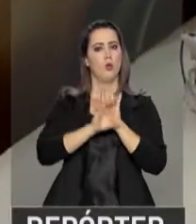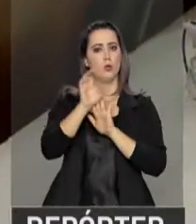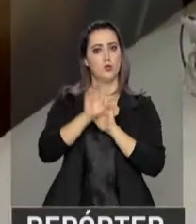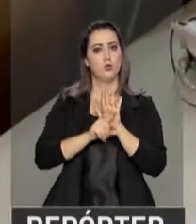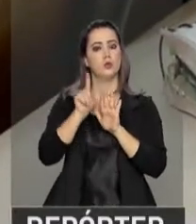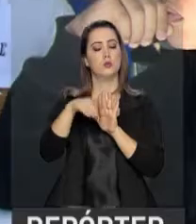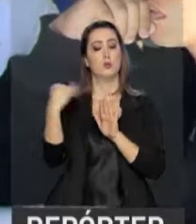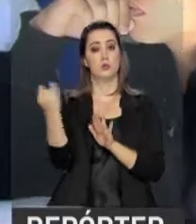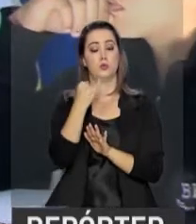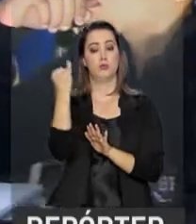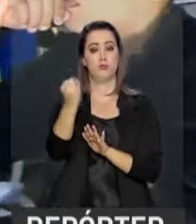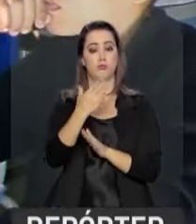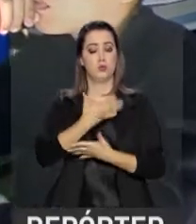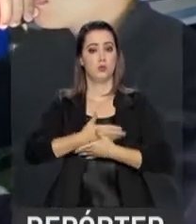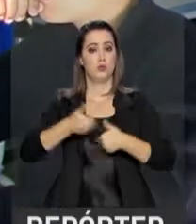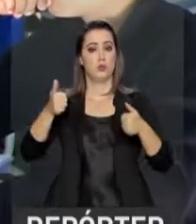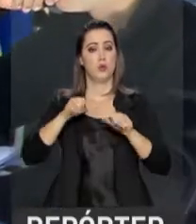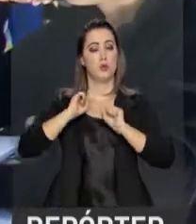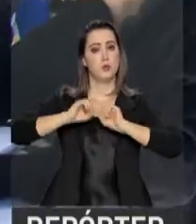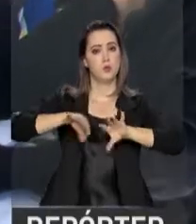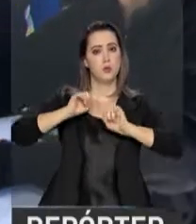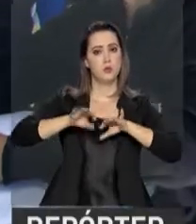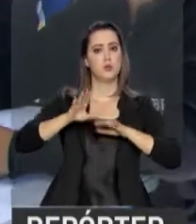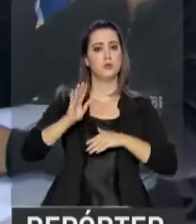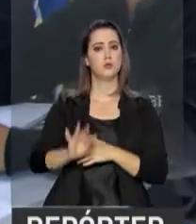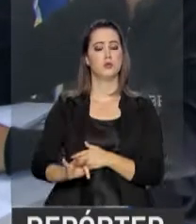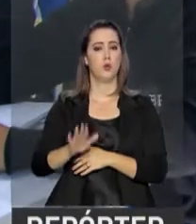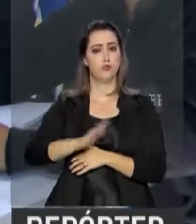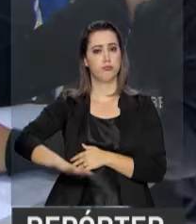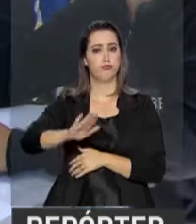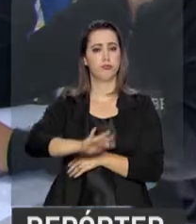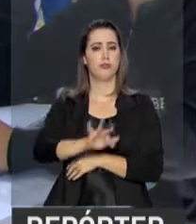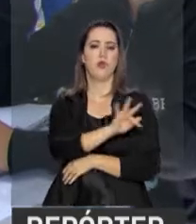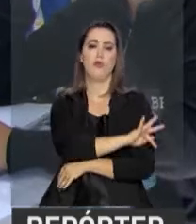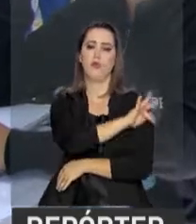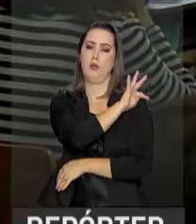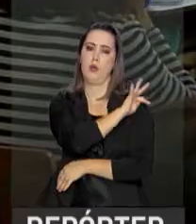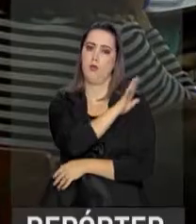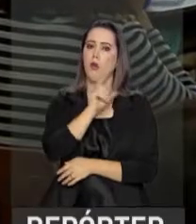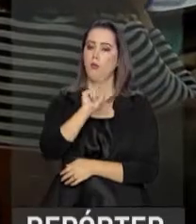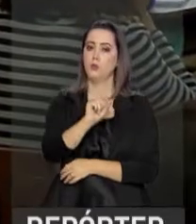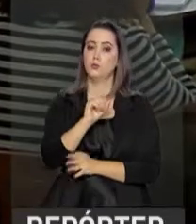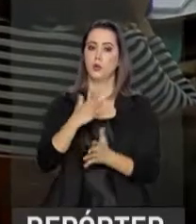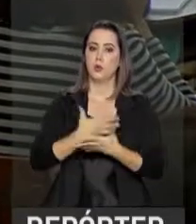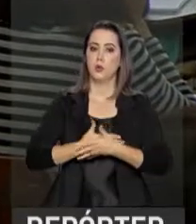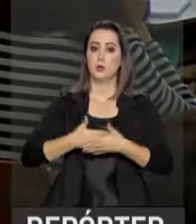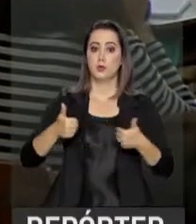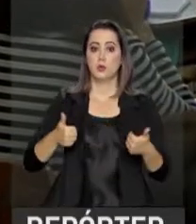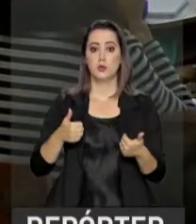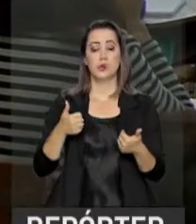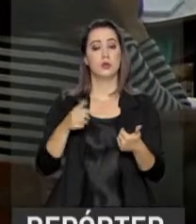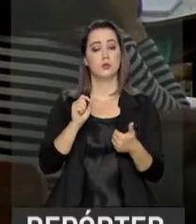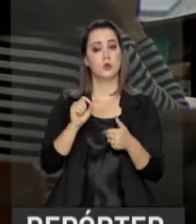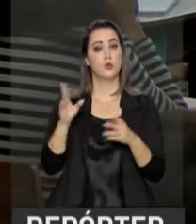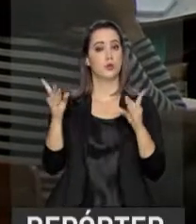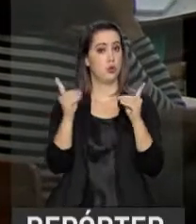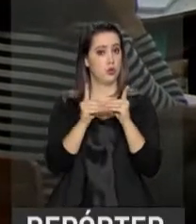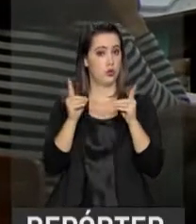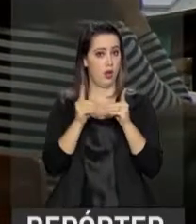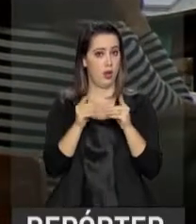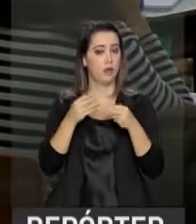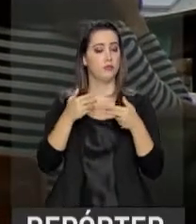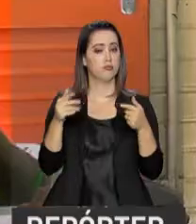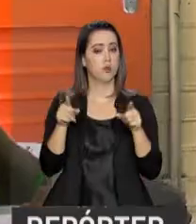importante instrumento para a melhoria da educação infantil e do ensino fundamental, para o aperfeiçoamento do material didático,